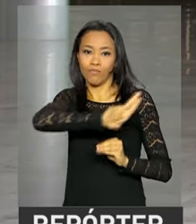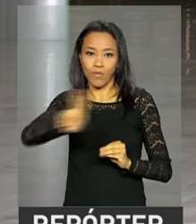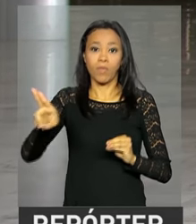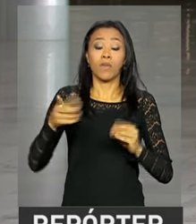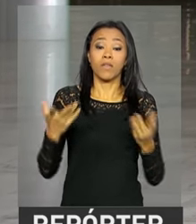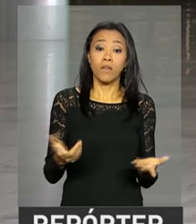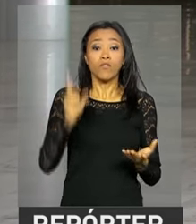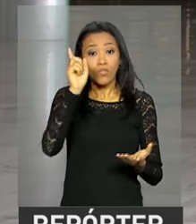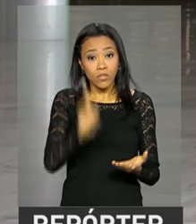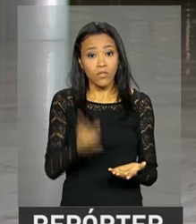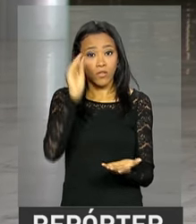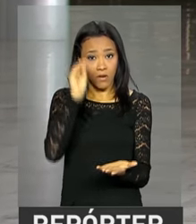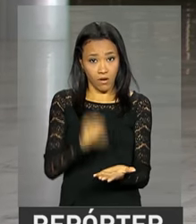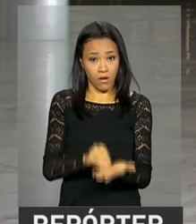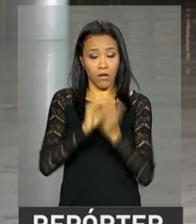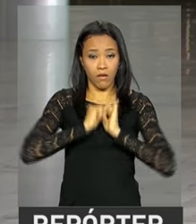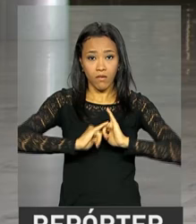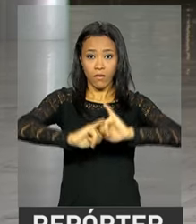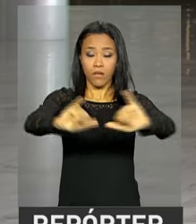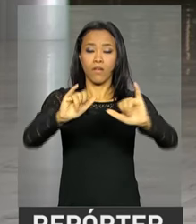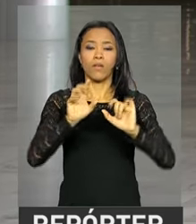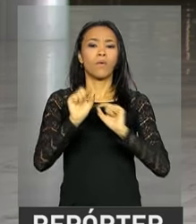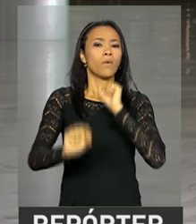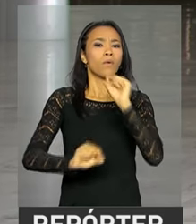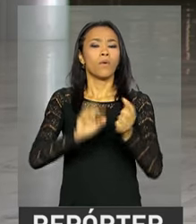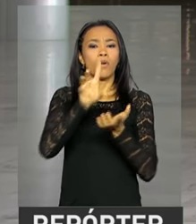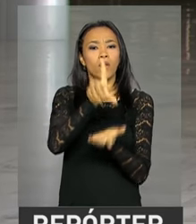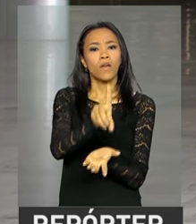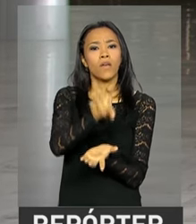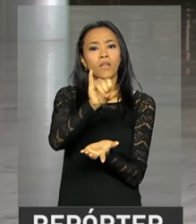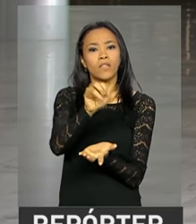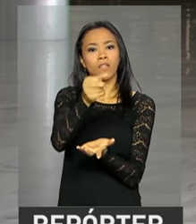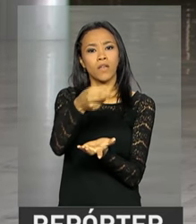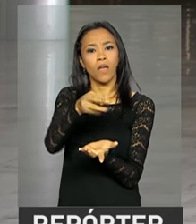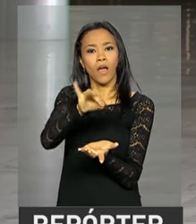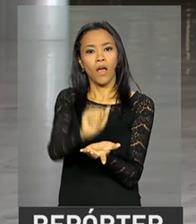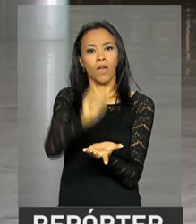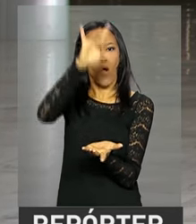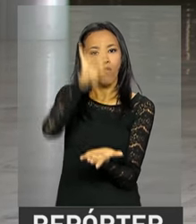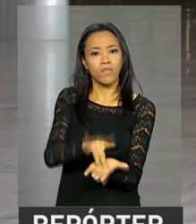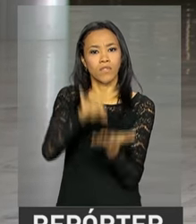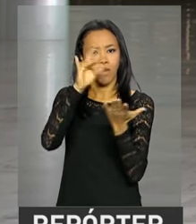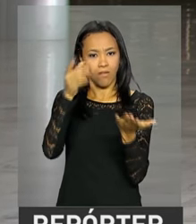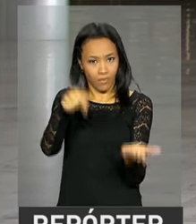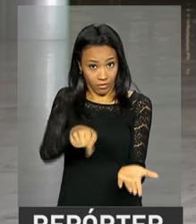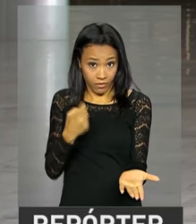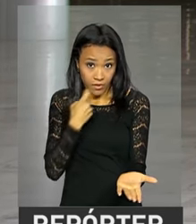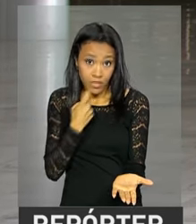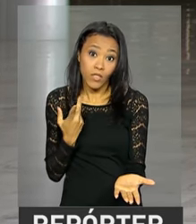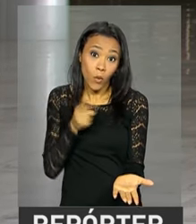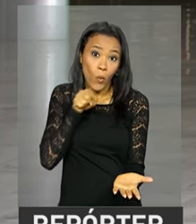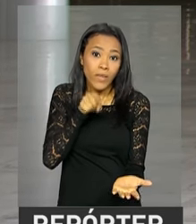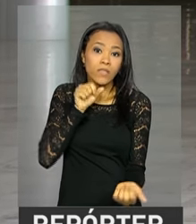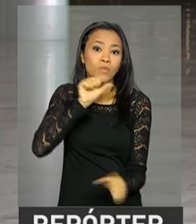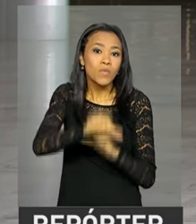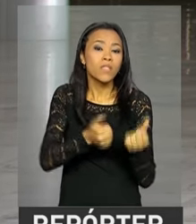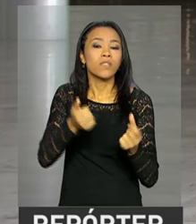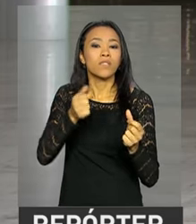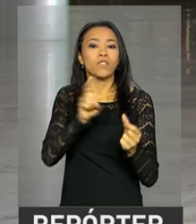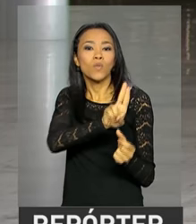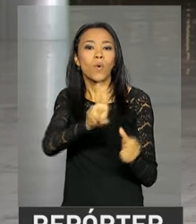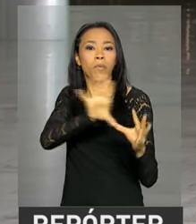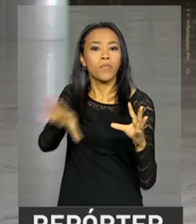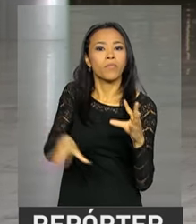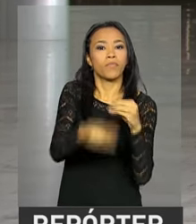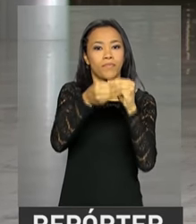aí através de publicações no Diário Oficial da União desta sexta-feira. Então, com essas mudanças, o presidente Michel Temer